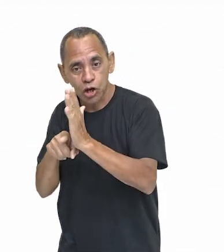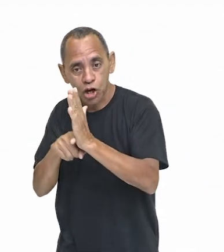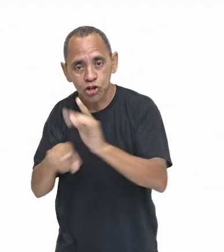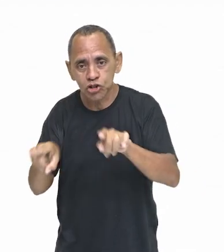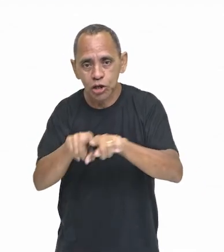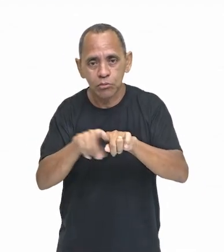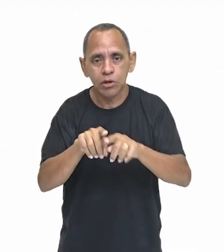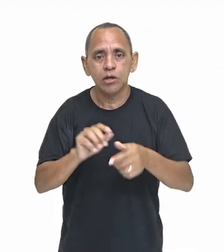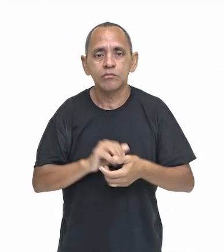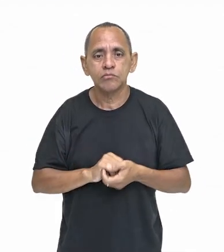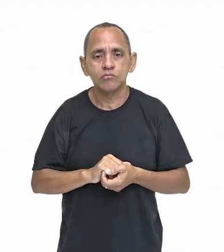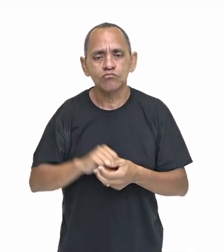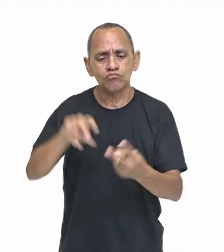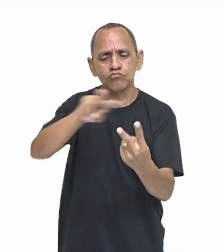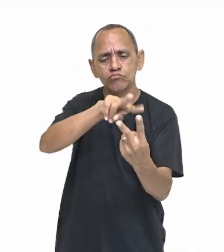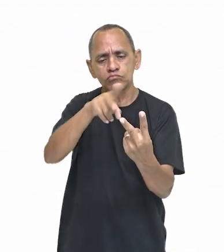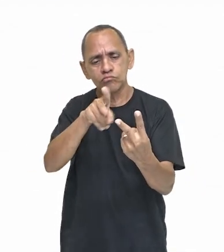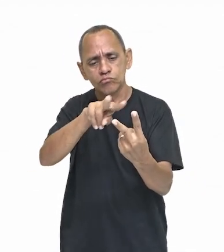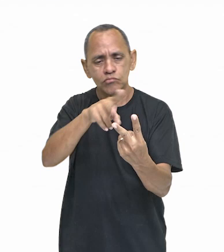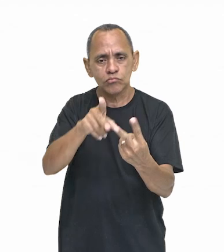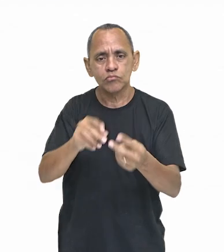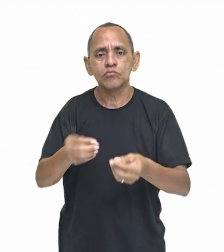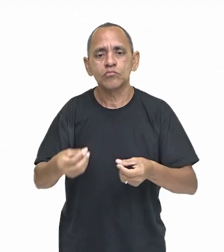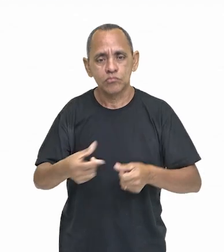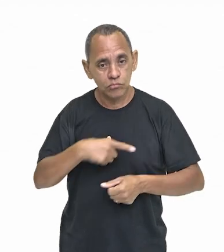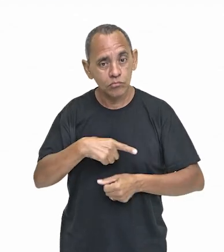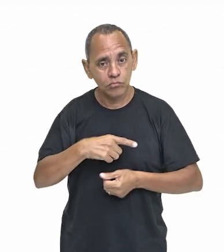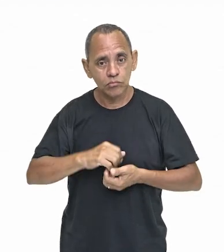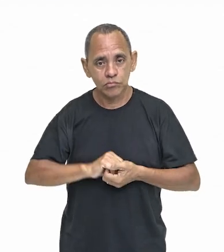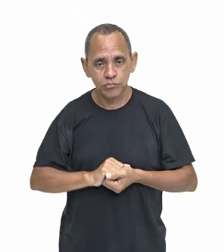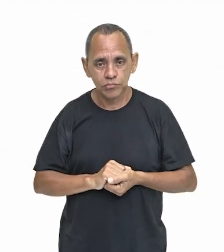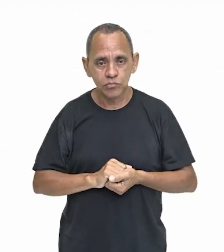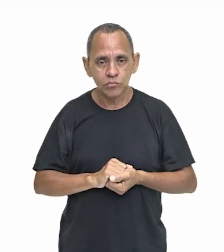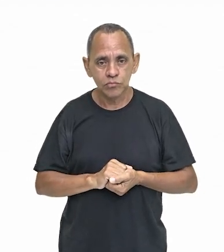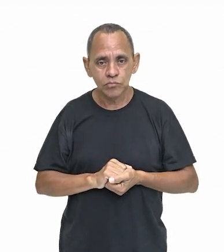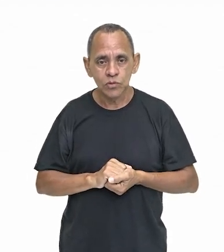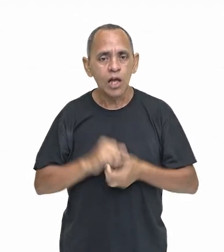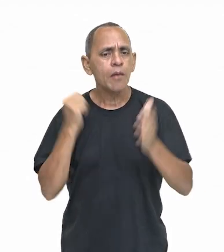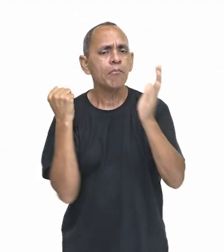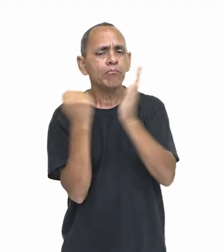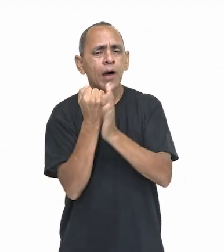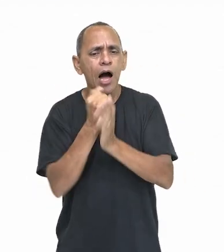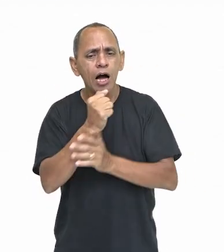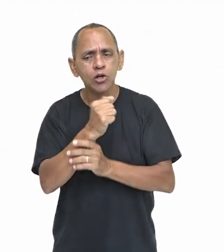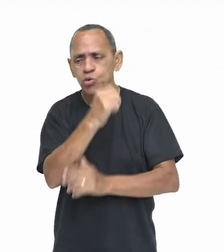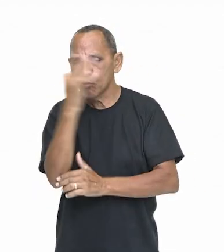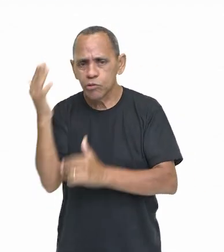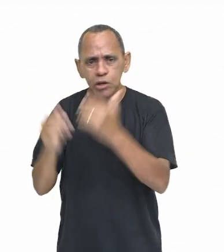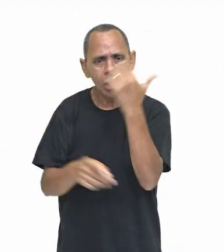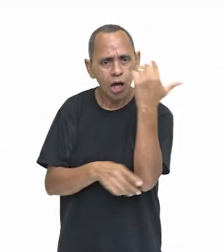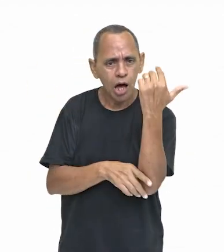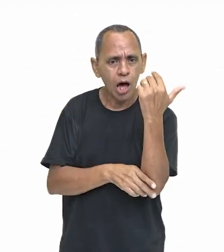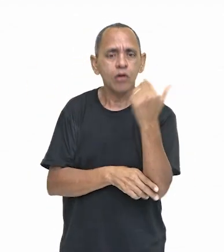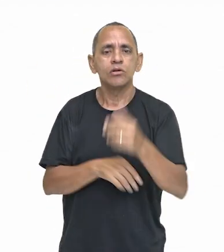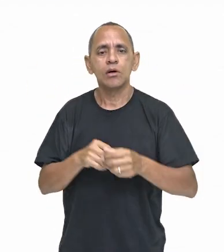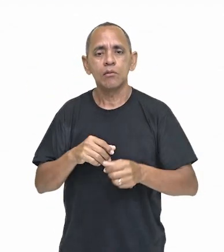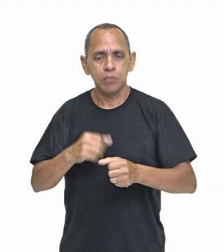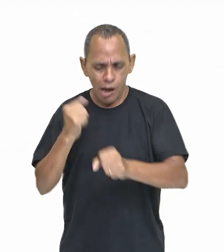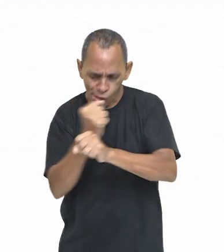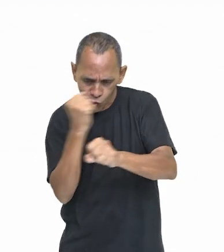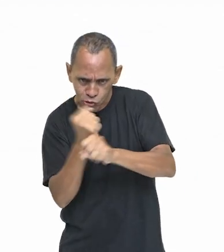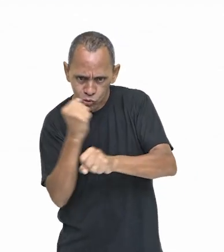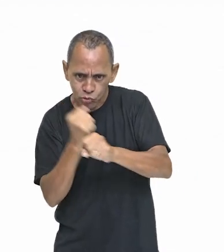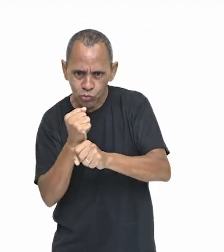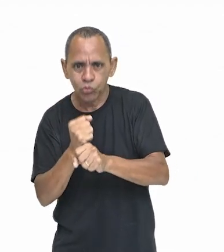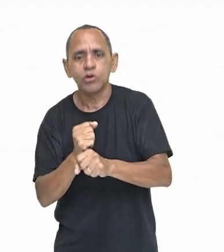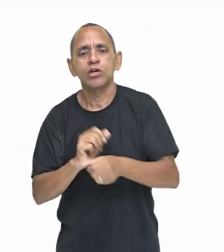que é, por exemplo, o impacto ambiental da construção de uma usina. Então, o Brasil possui extensos